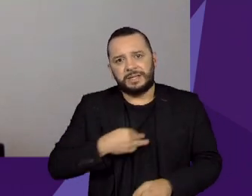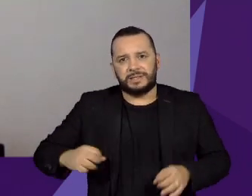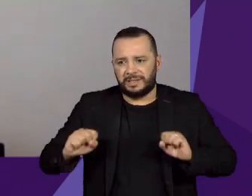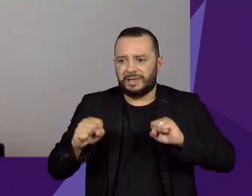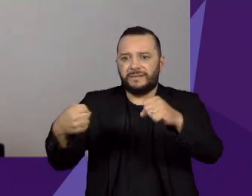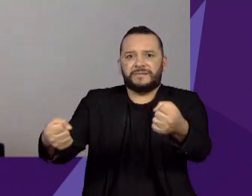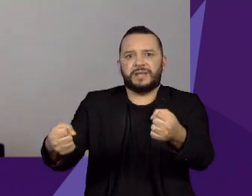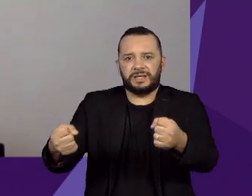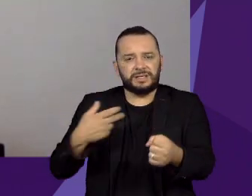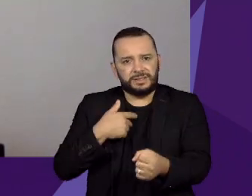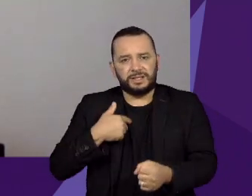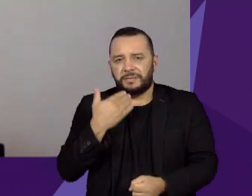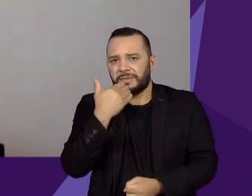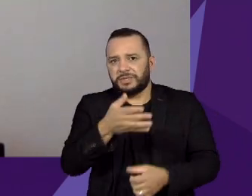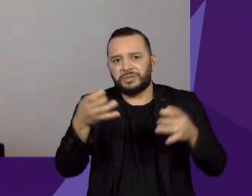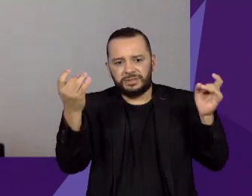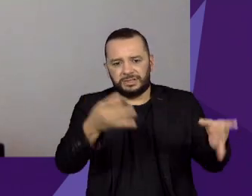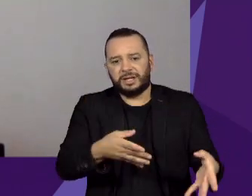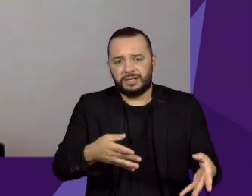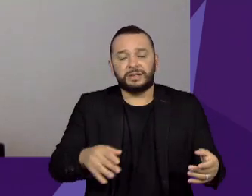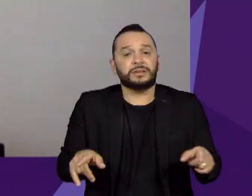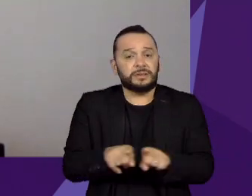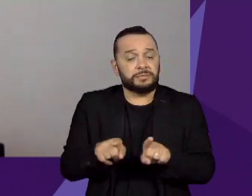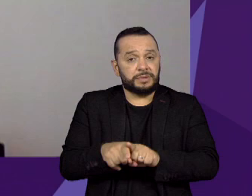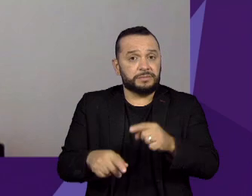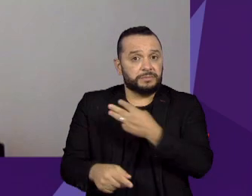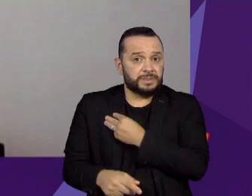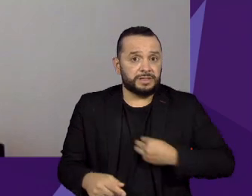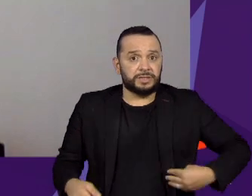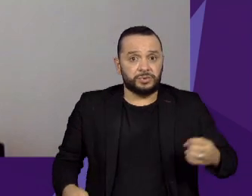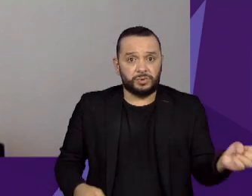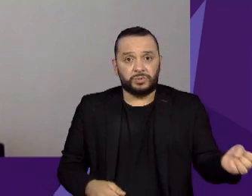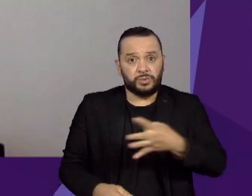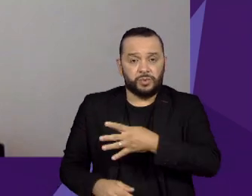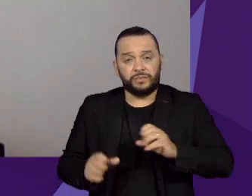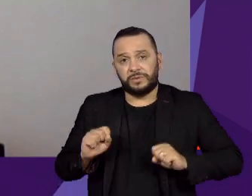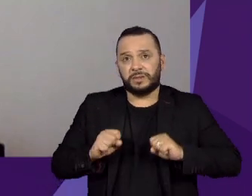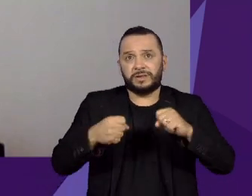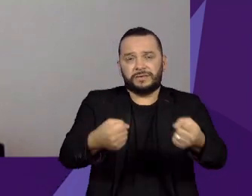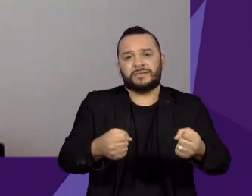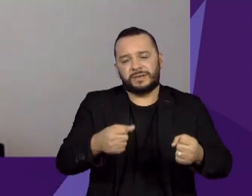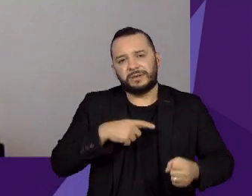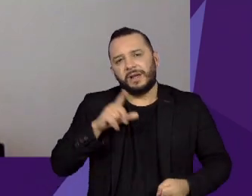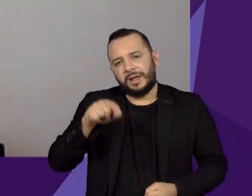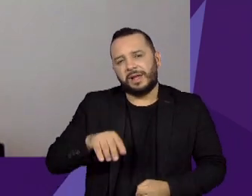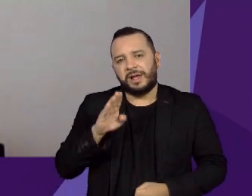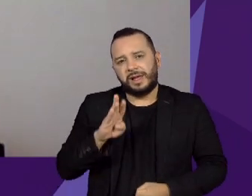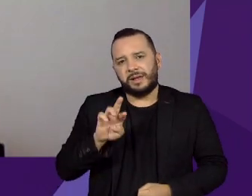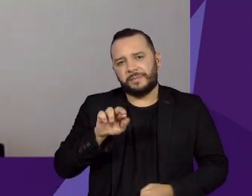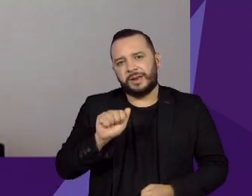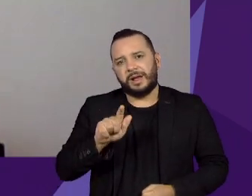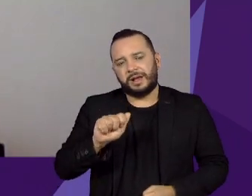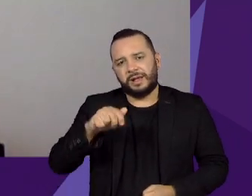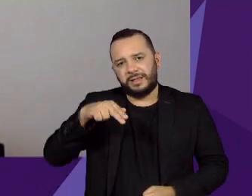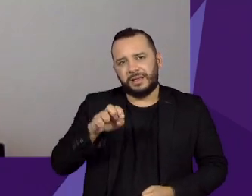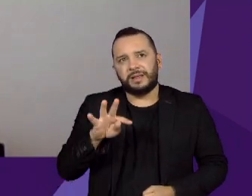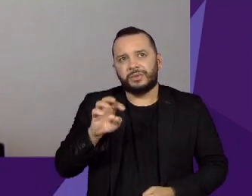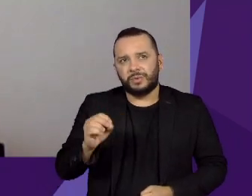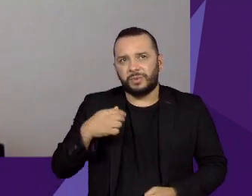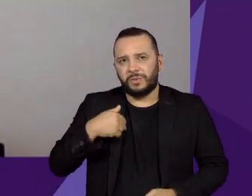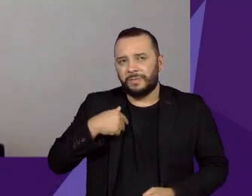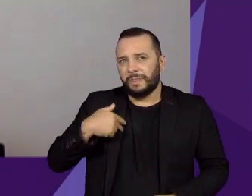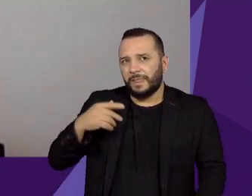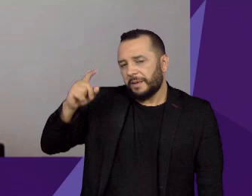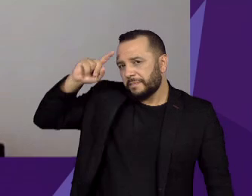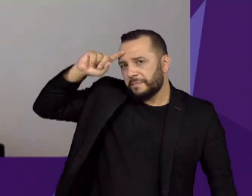31 de março, e o ministro novo da Defesa, que era o quintão da Casa Civil, Braga Neto, mandou para os quartéis a ordem do